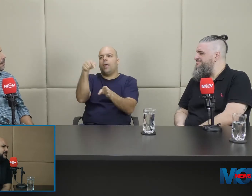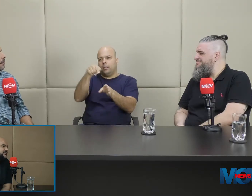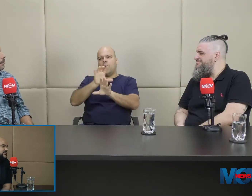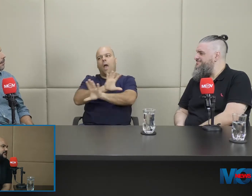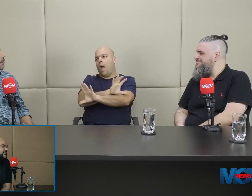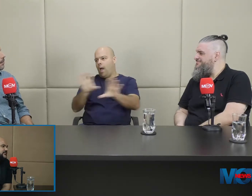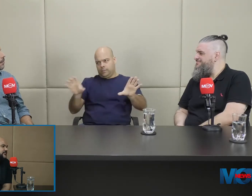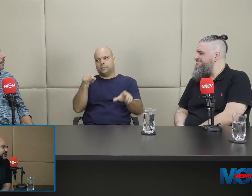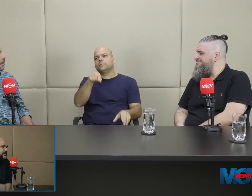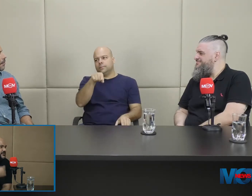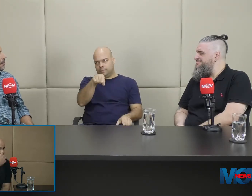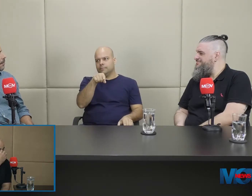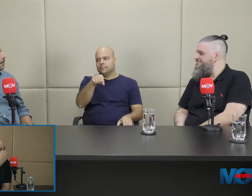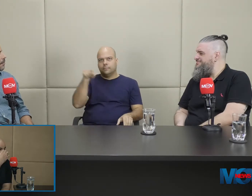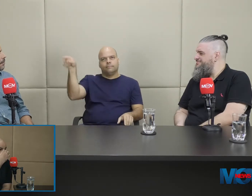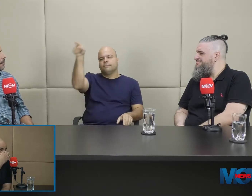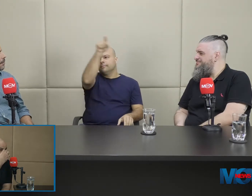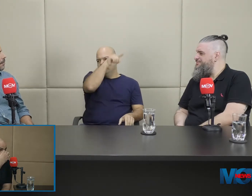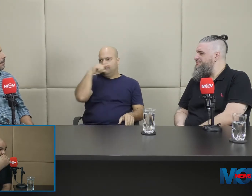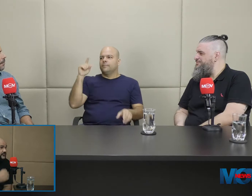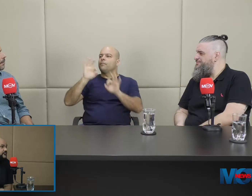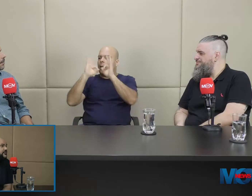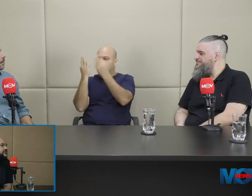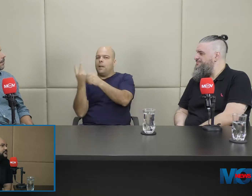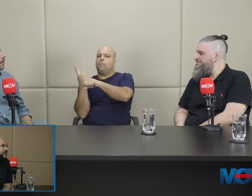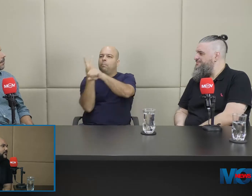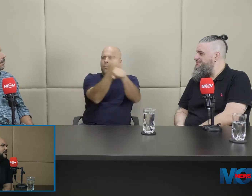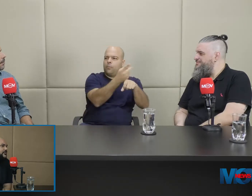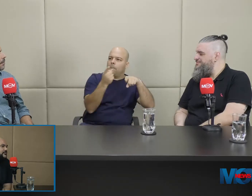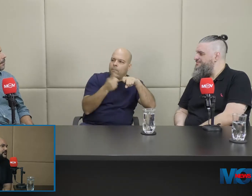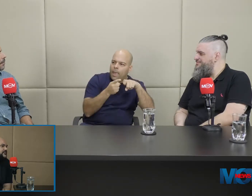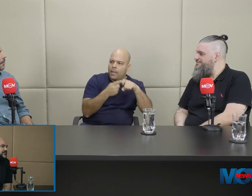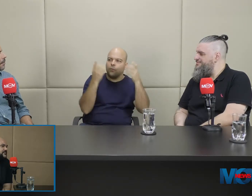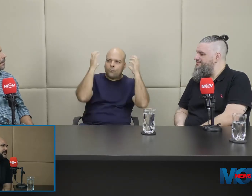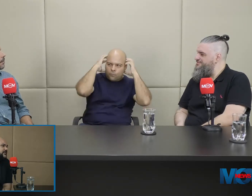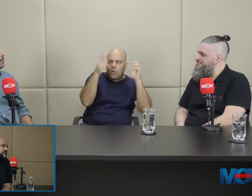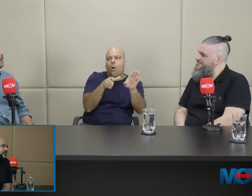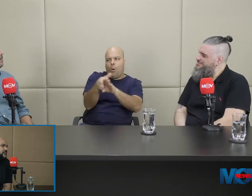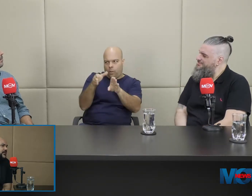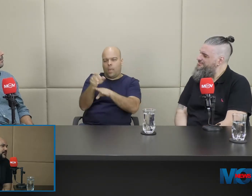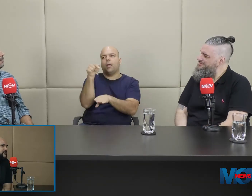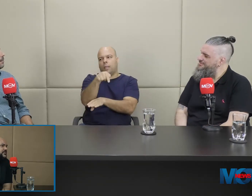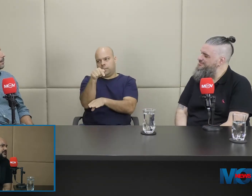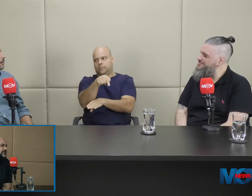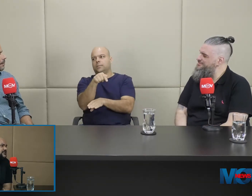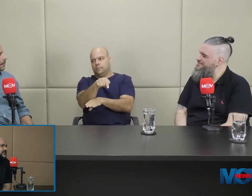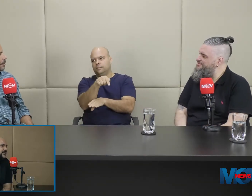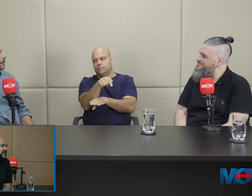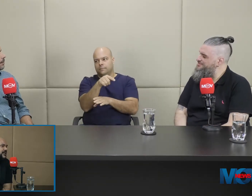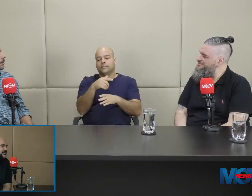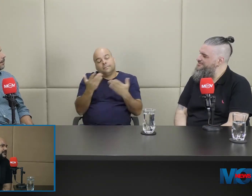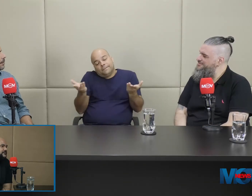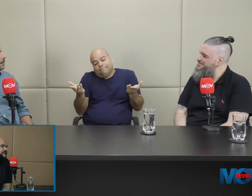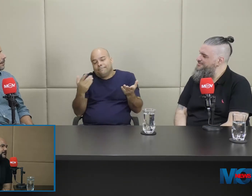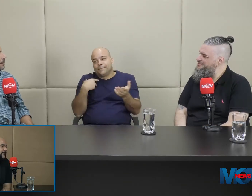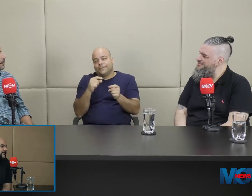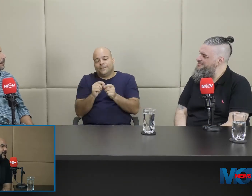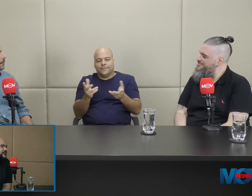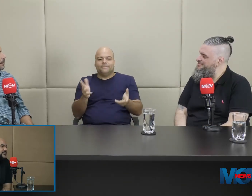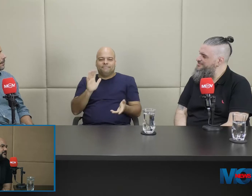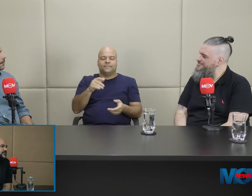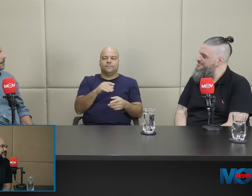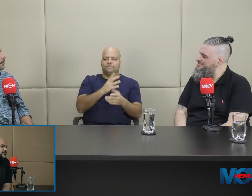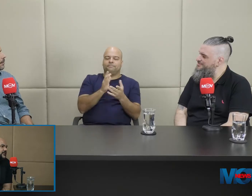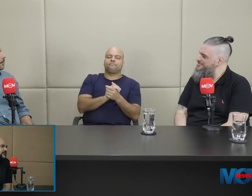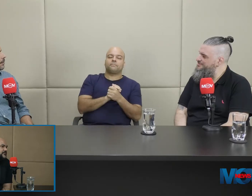vezes eu preciso ir no médico, às vezes preciso ir no fonoaudiólogo, às vezes tem que procurar um especialista da área,